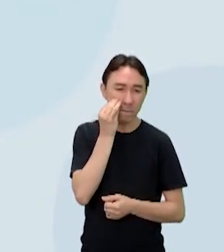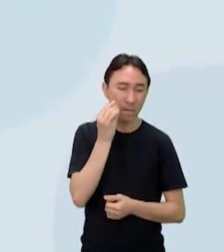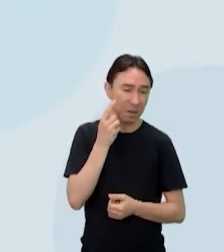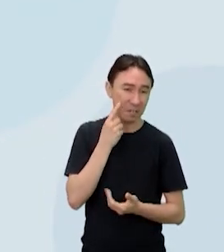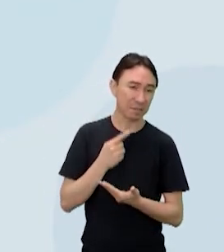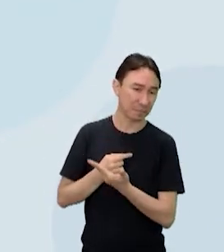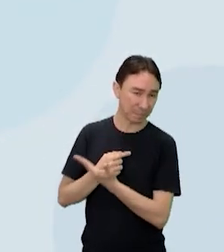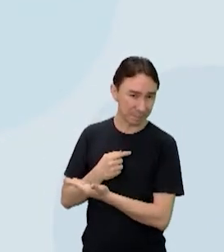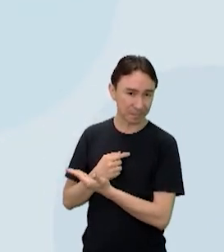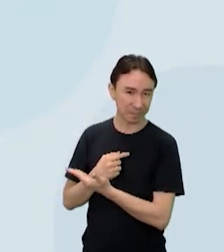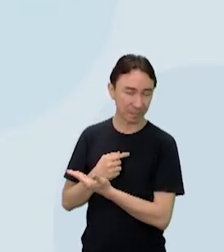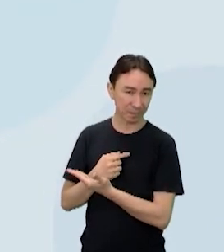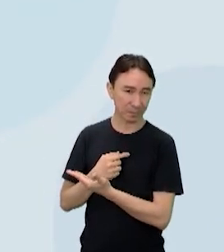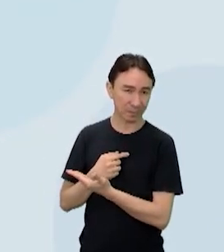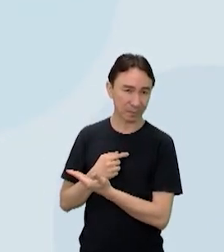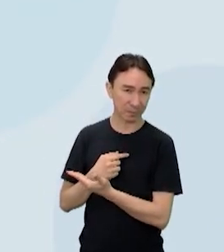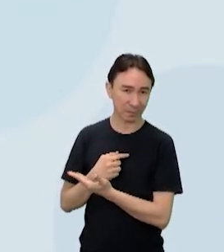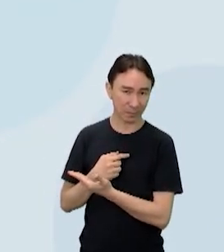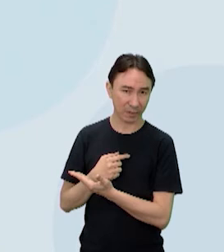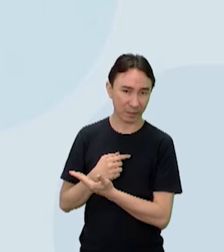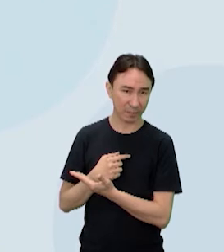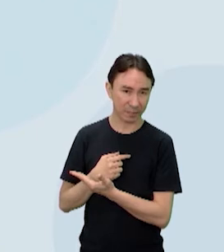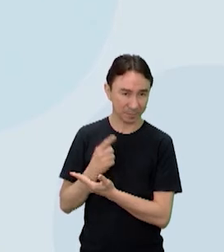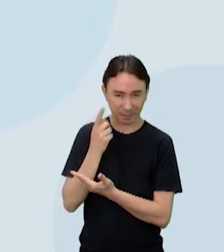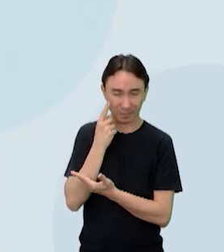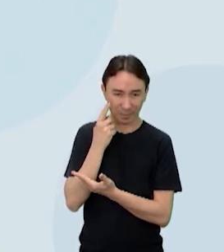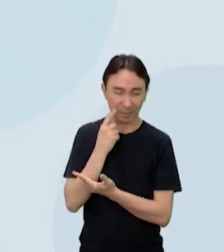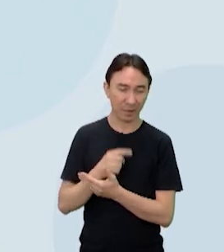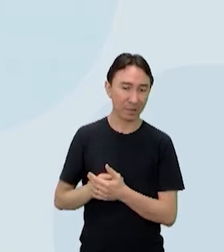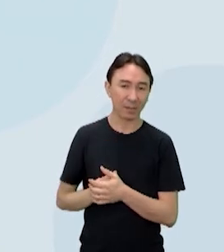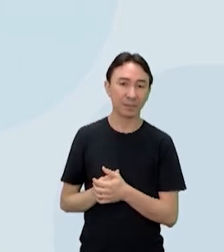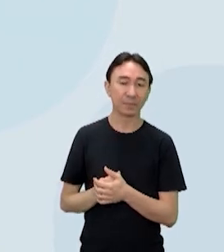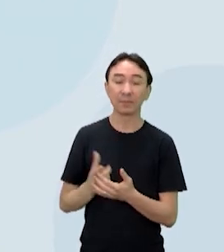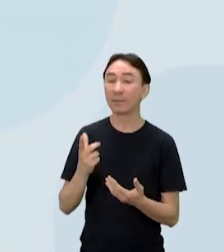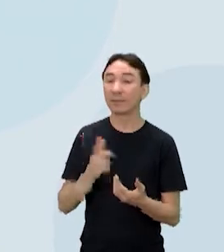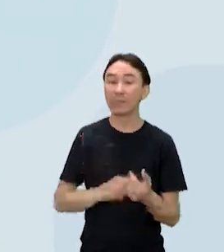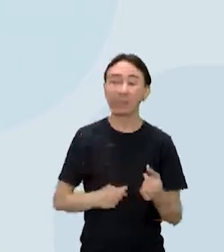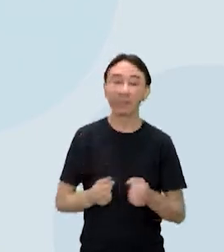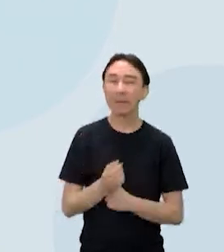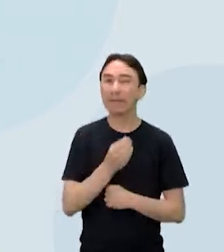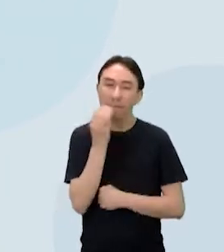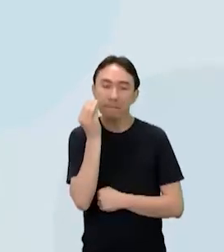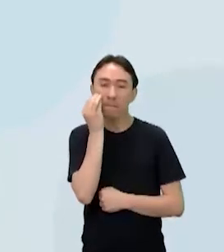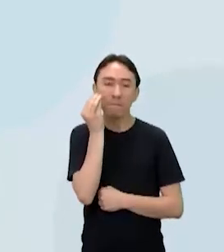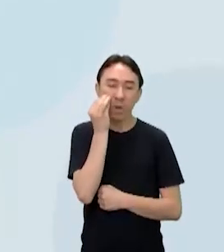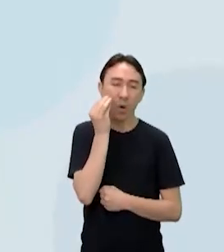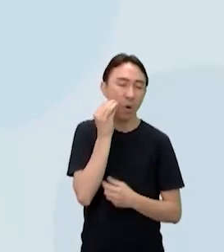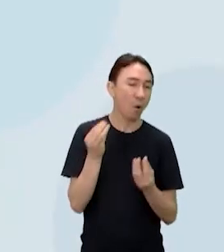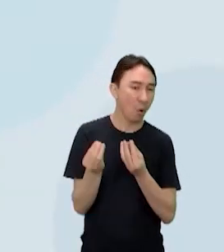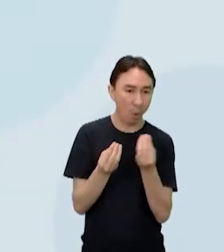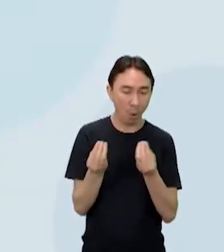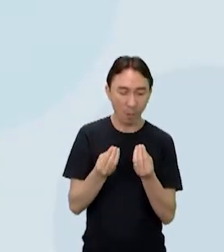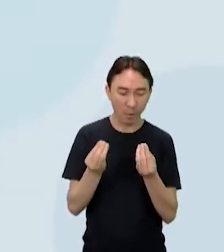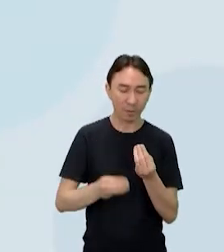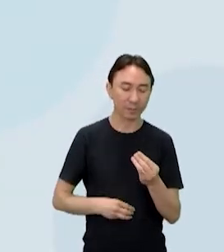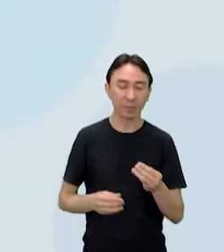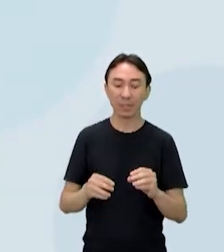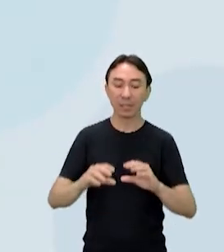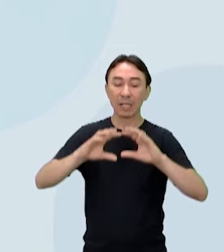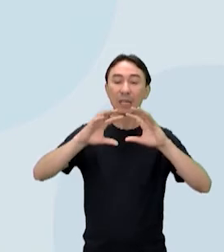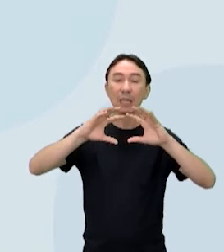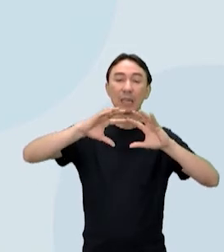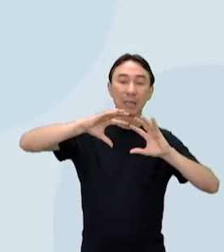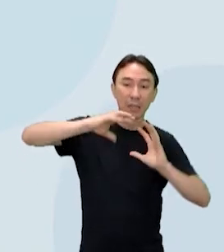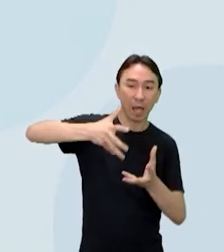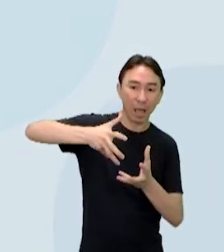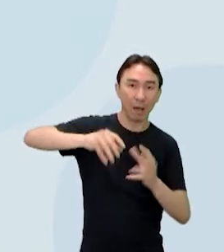equipamentos aí de química, essa série de equipamentos científicos, ele simulou como seria, então, a atmosfera